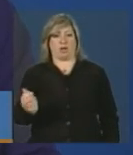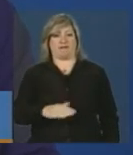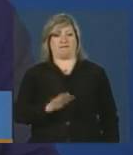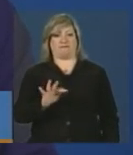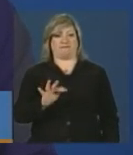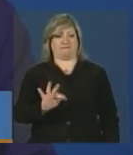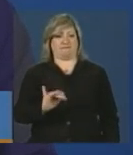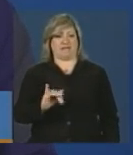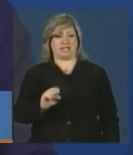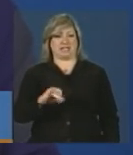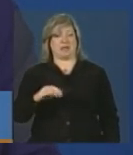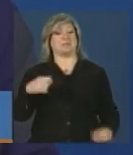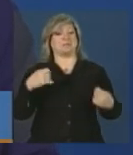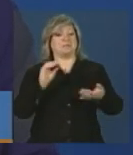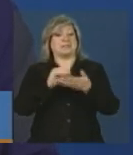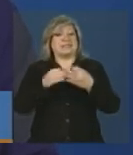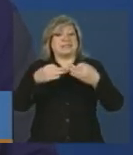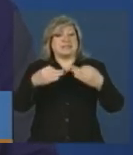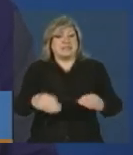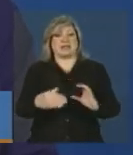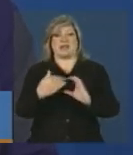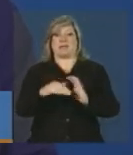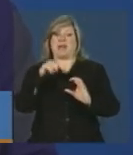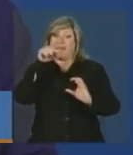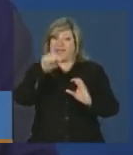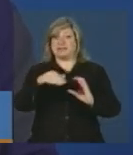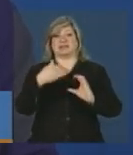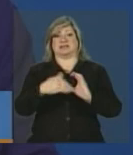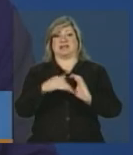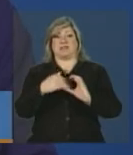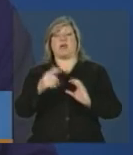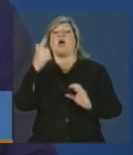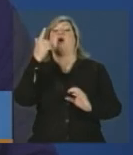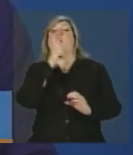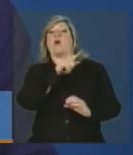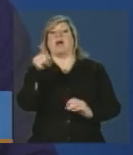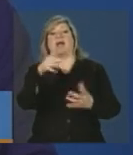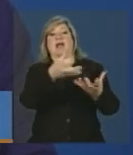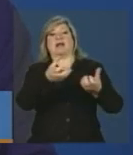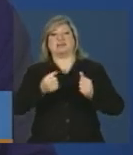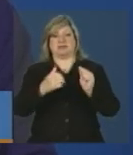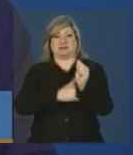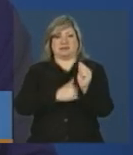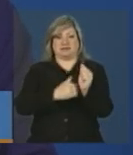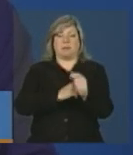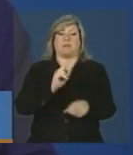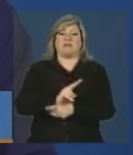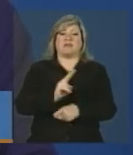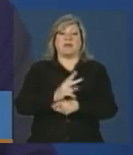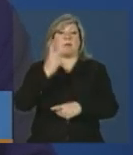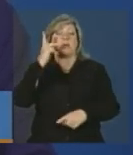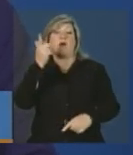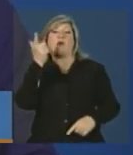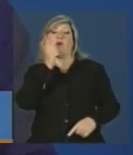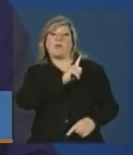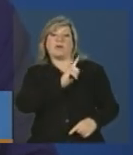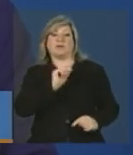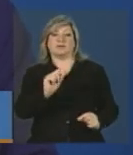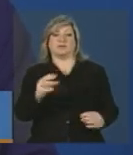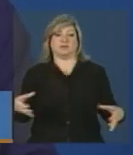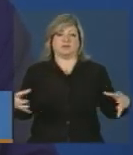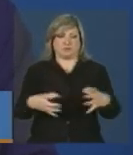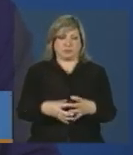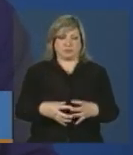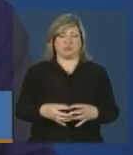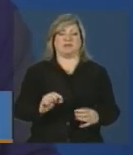preenchido e correto, porque é por meio desse e-mail que ele vai receber a senha provisória para poder se autenticar e